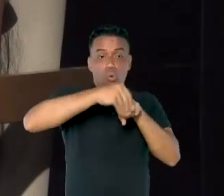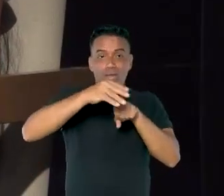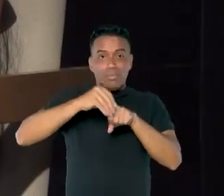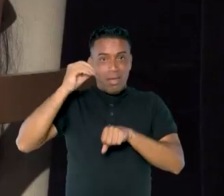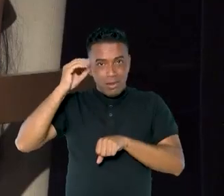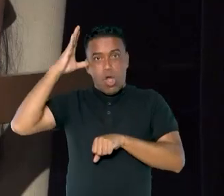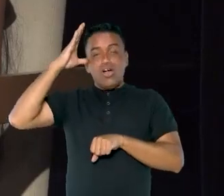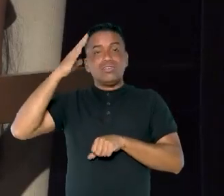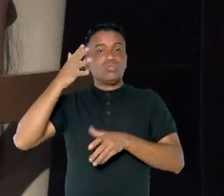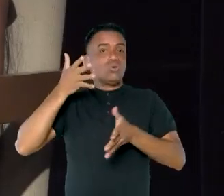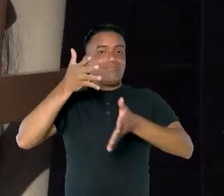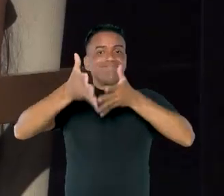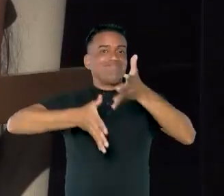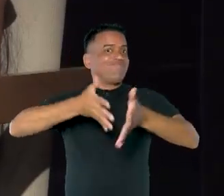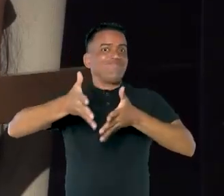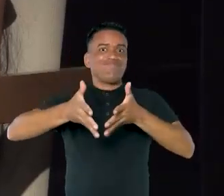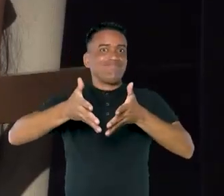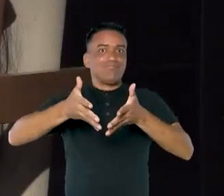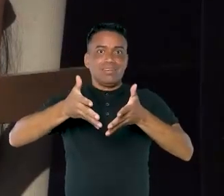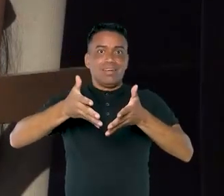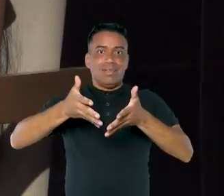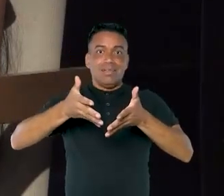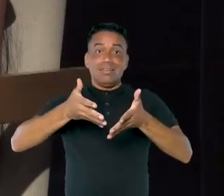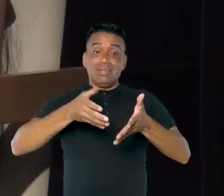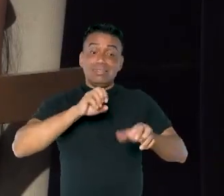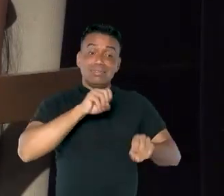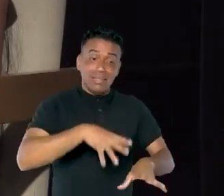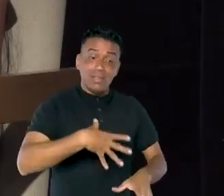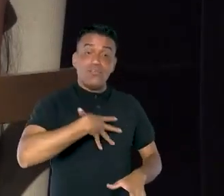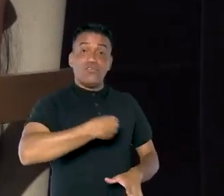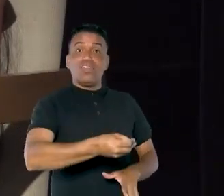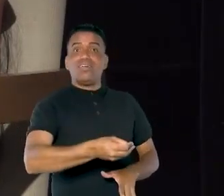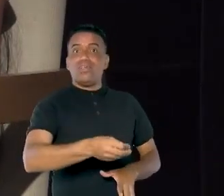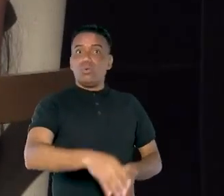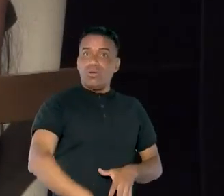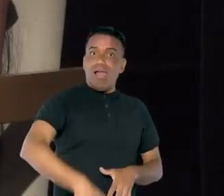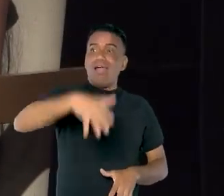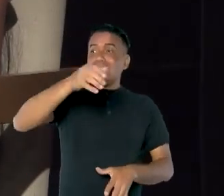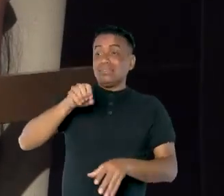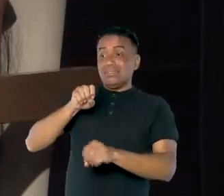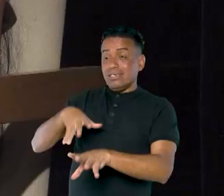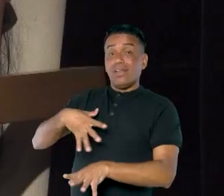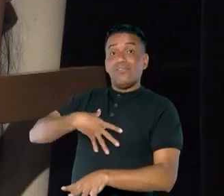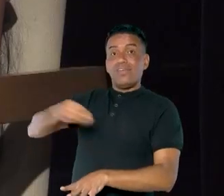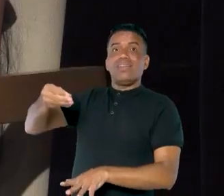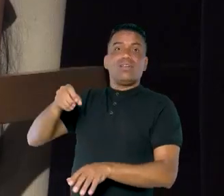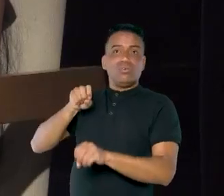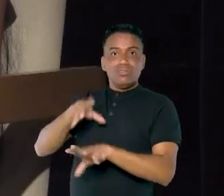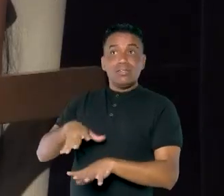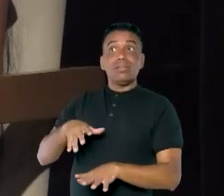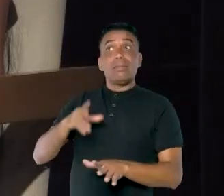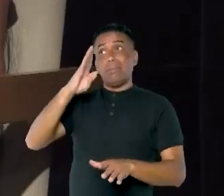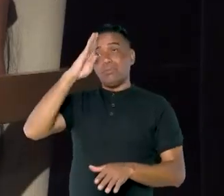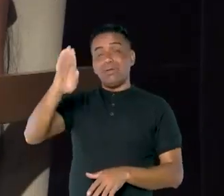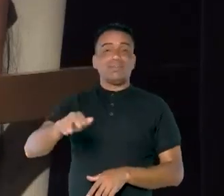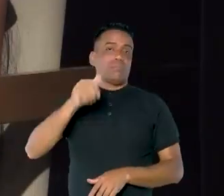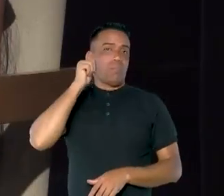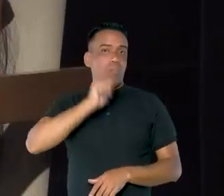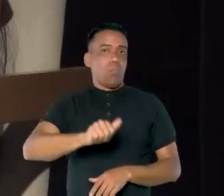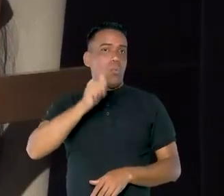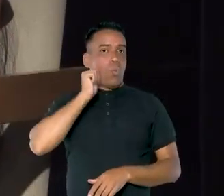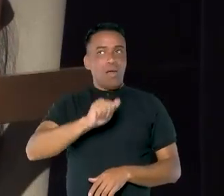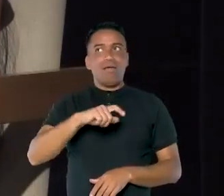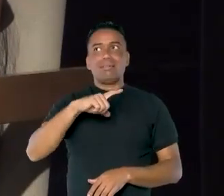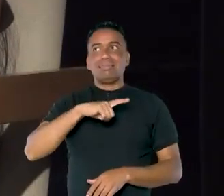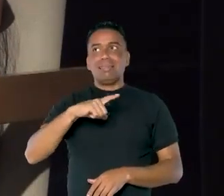oralidade, né? Então, como eu coloco muito, né, que nós, mulheres, principalmente as mulheres, elas têm muitos cestos